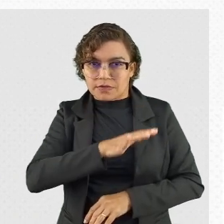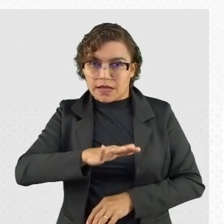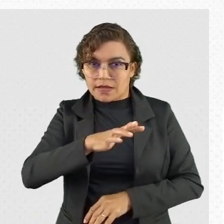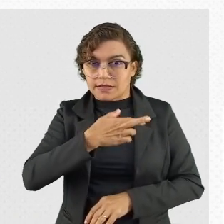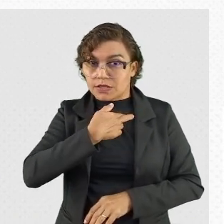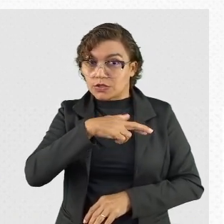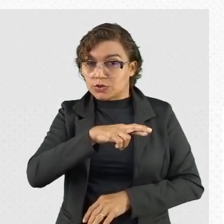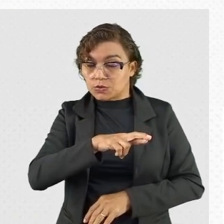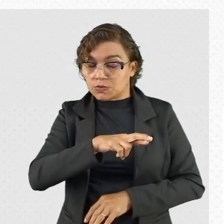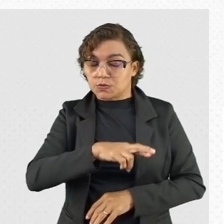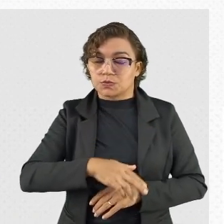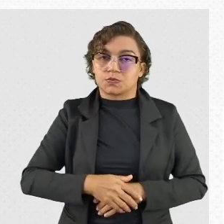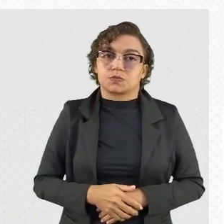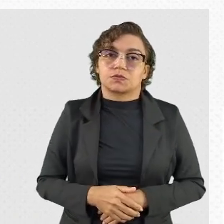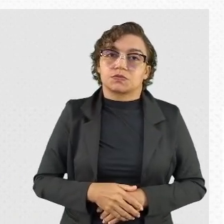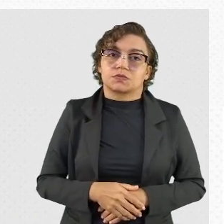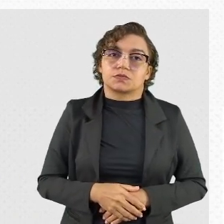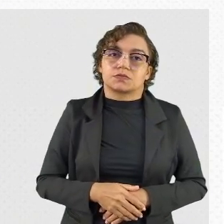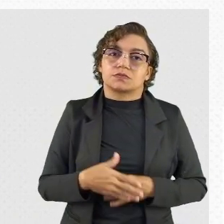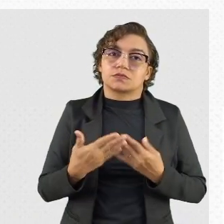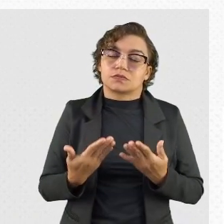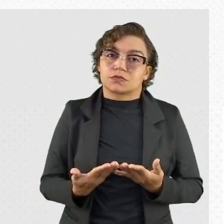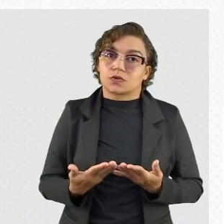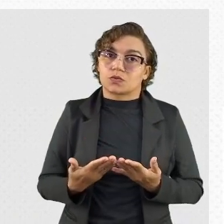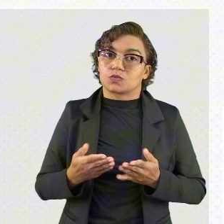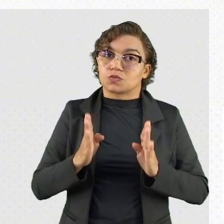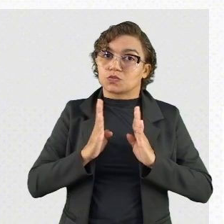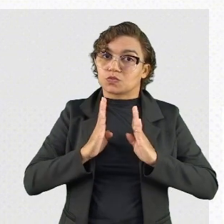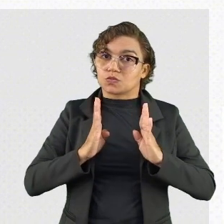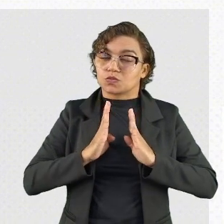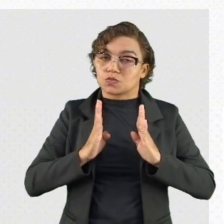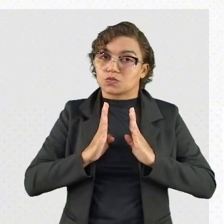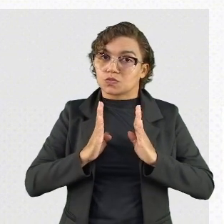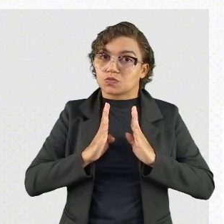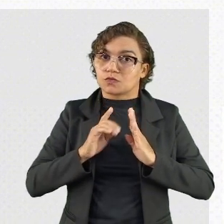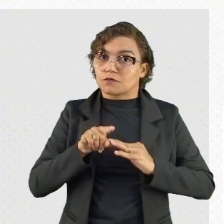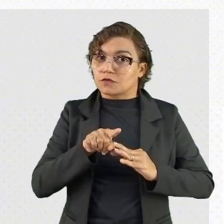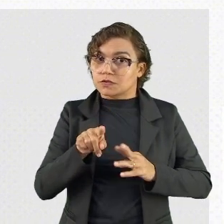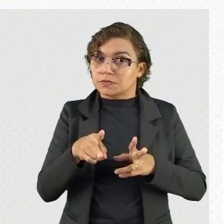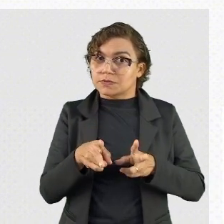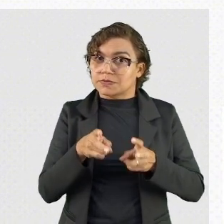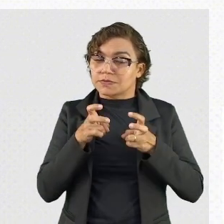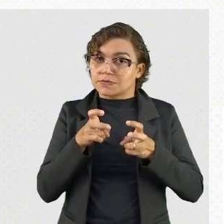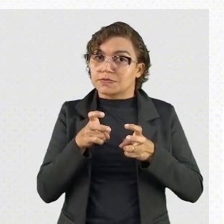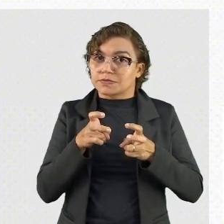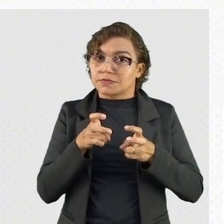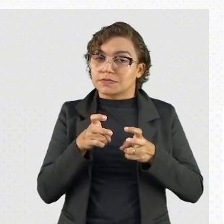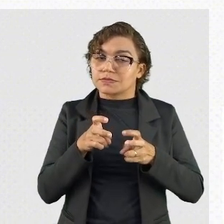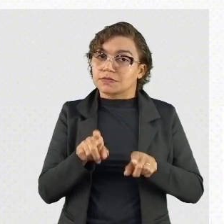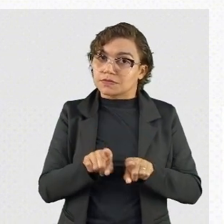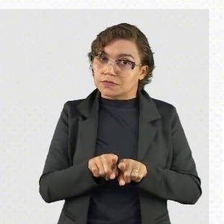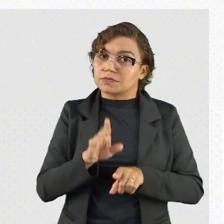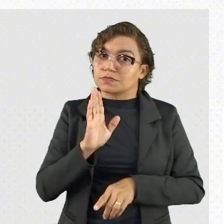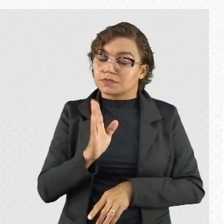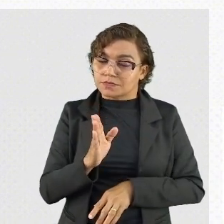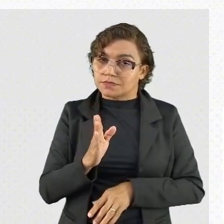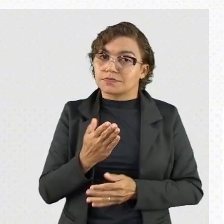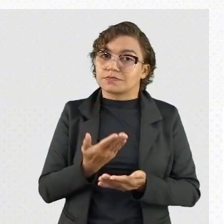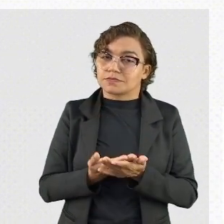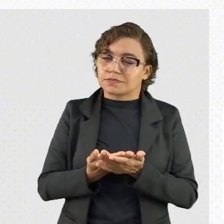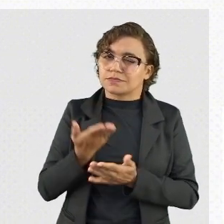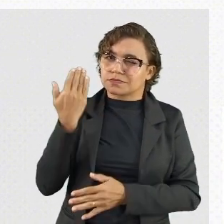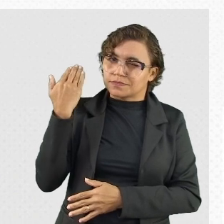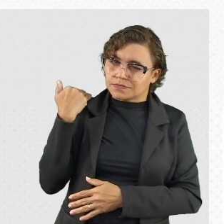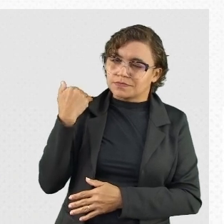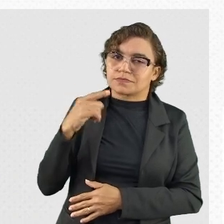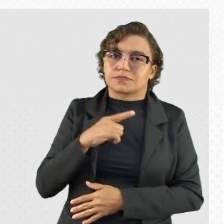perdão. Então, o Tomás de Aquino, como vocês estão percebendo, e também já viram lá na nossa aula